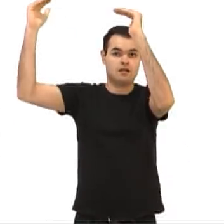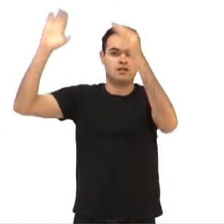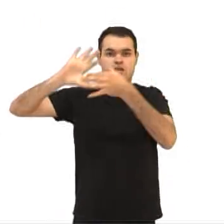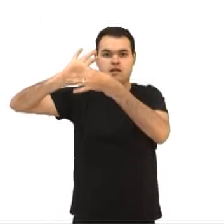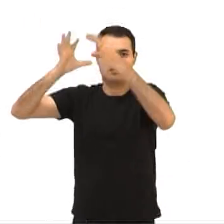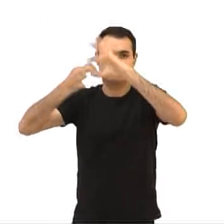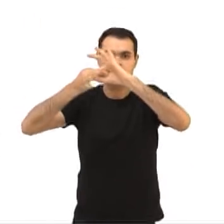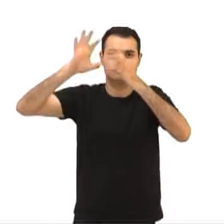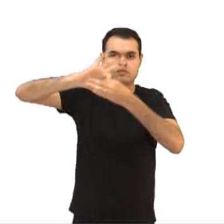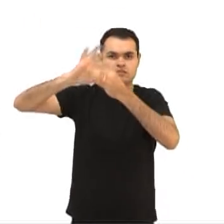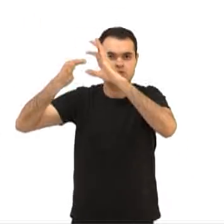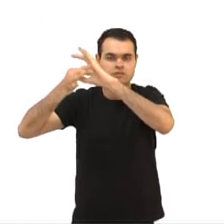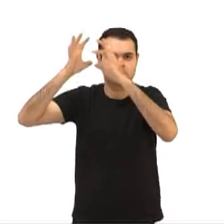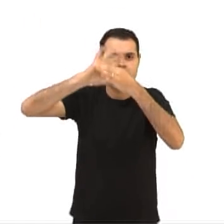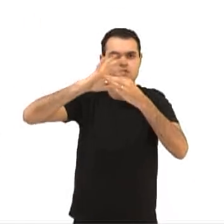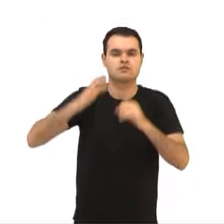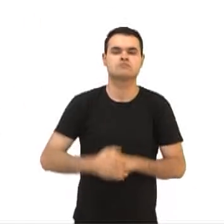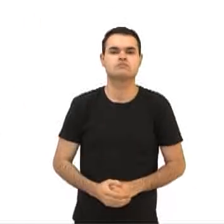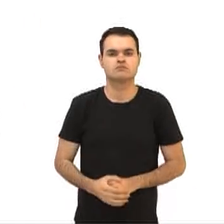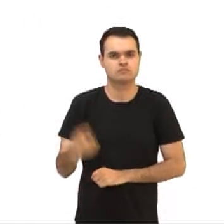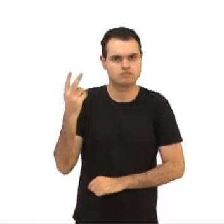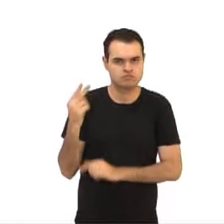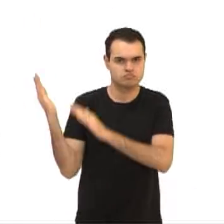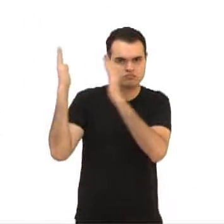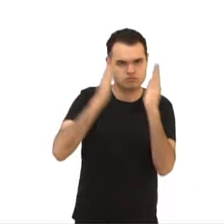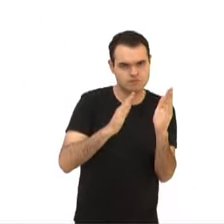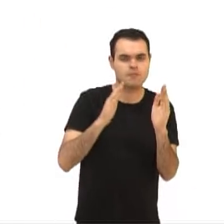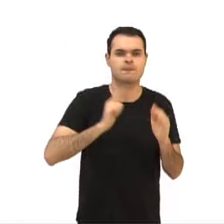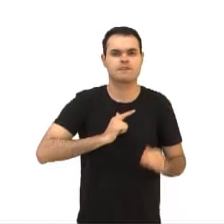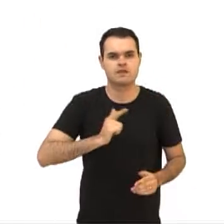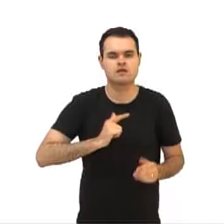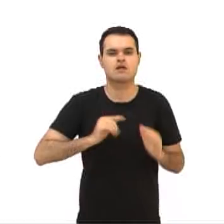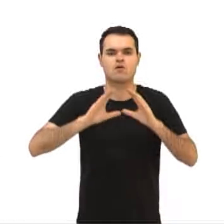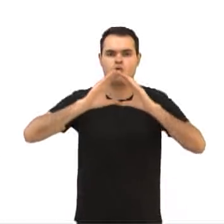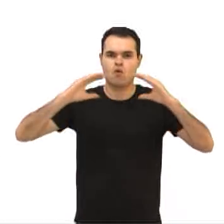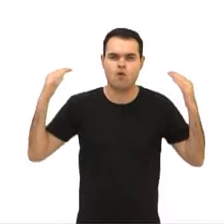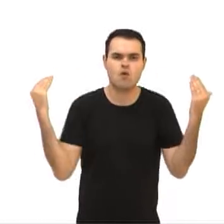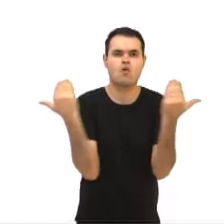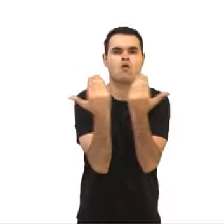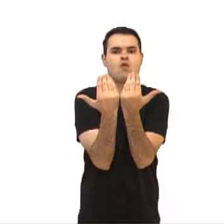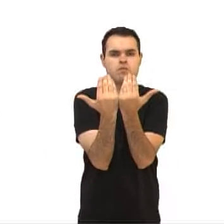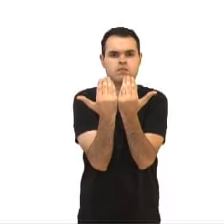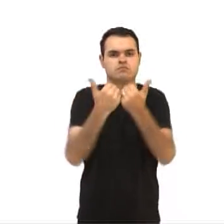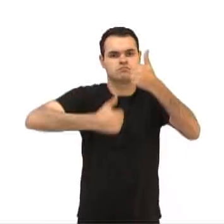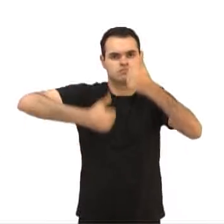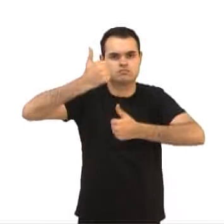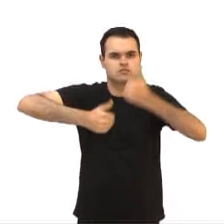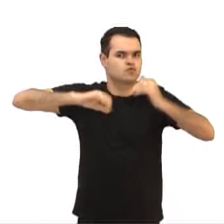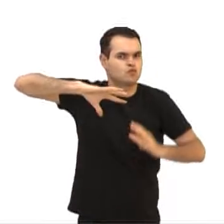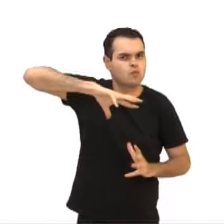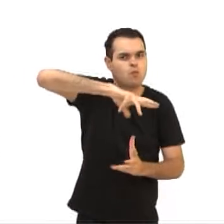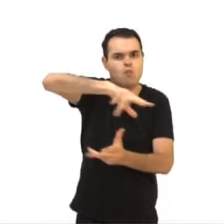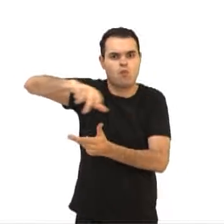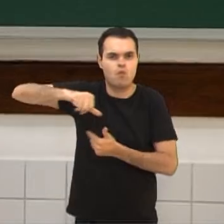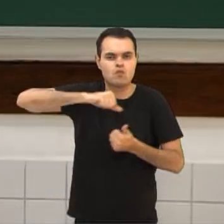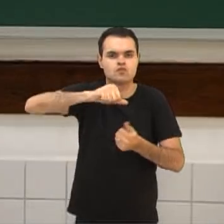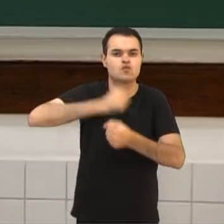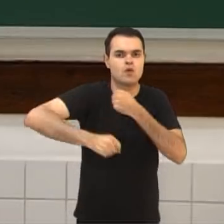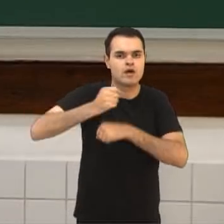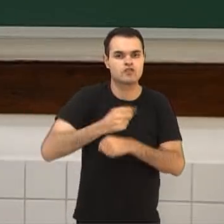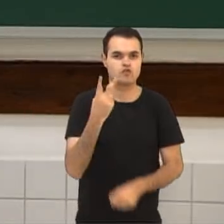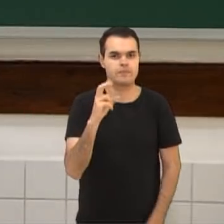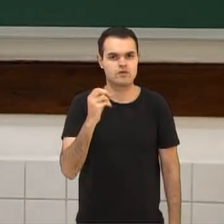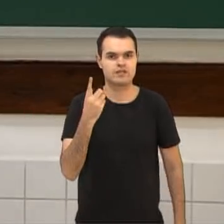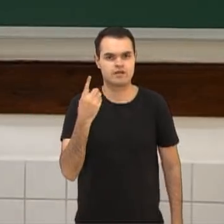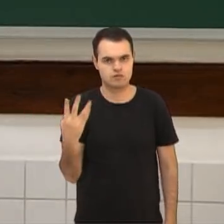arcos olímpicos e do lado direito o símbolo da Copa do Mundo de Futebol Masculino de 2014. Sim, no ano